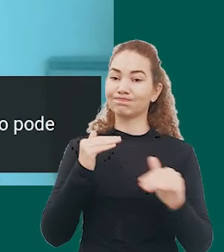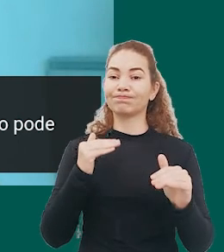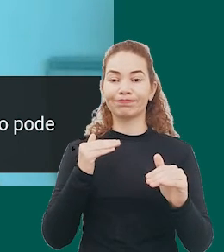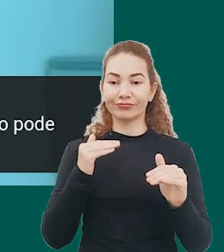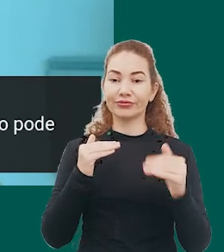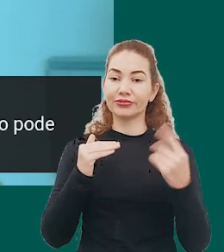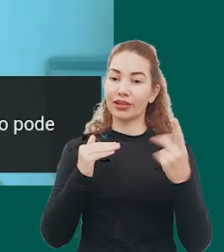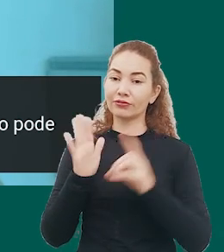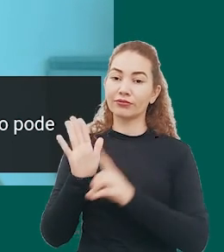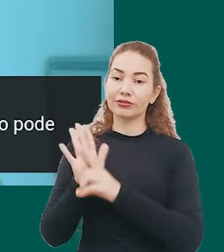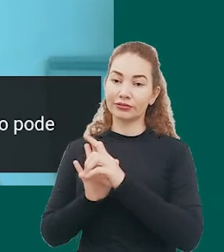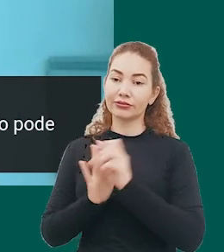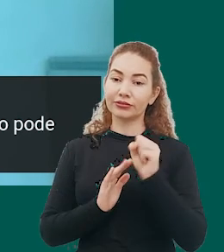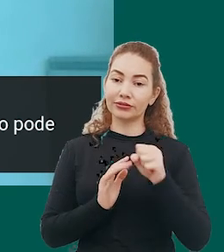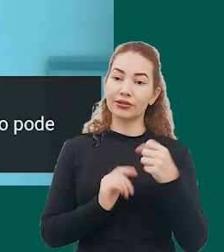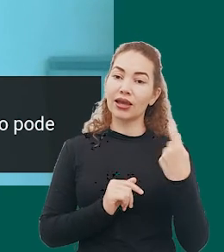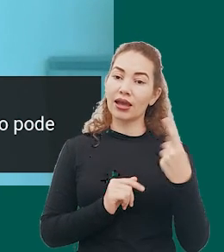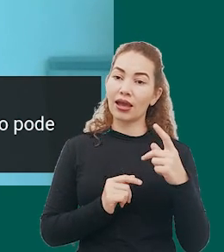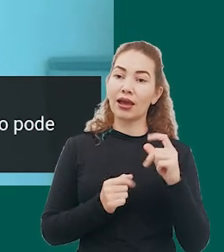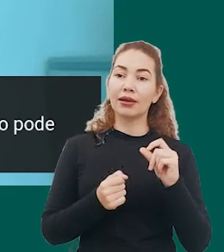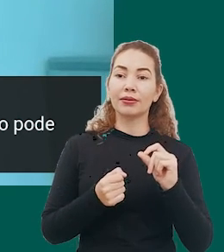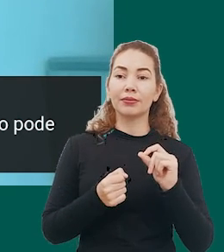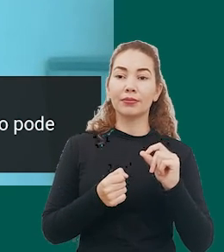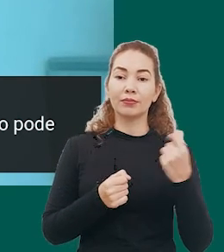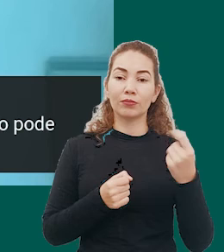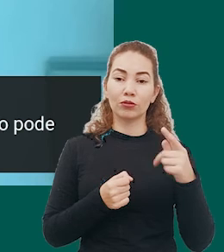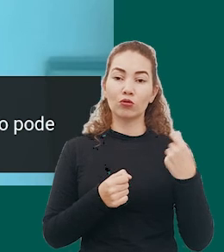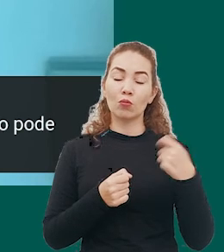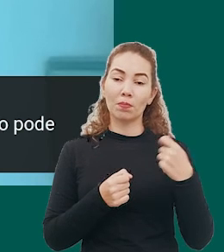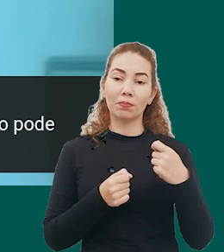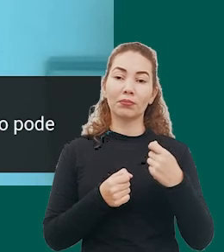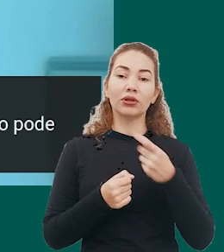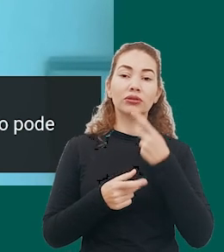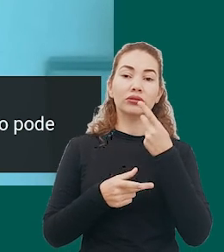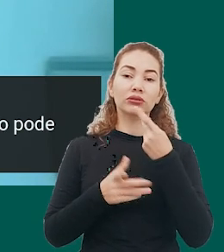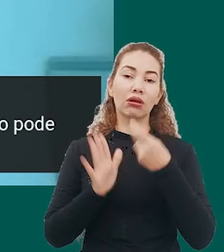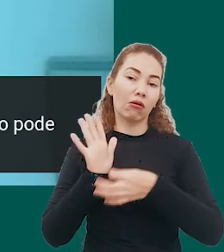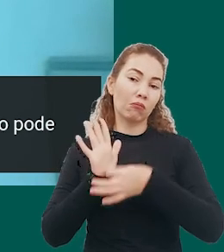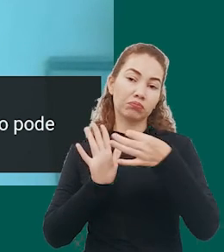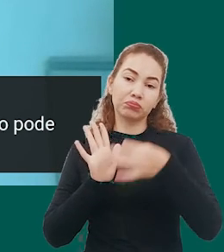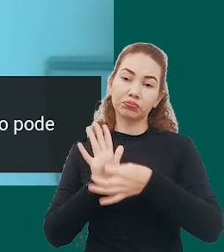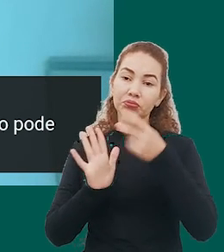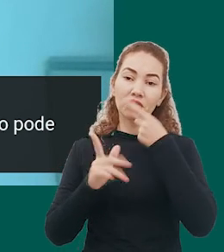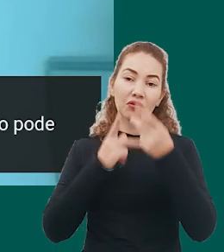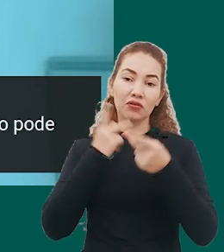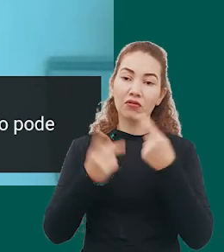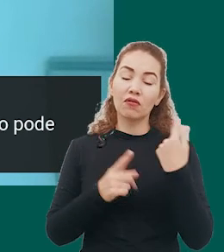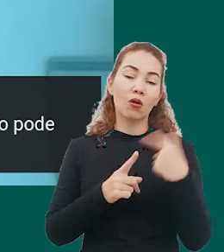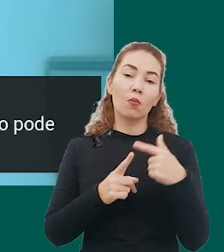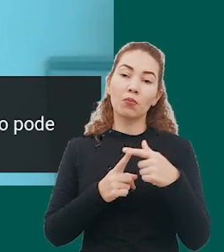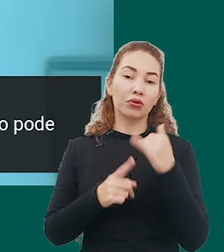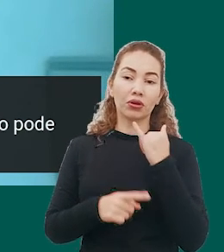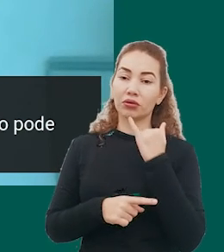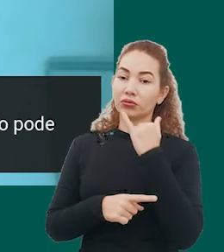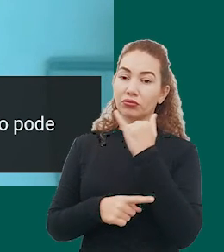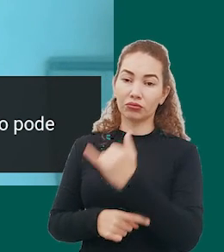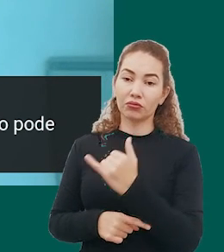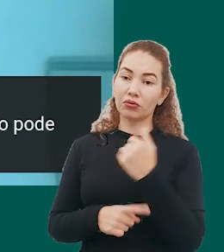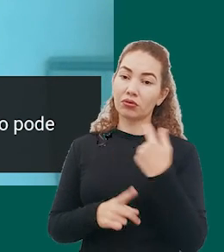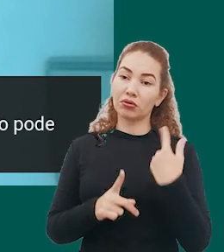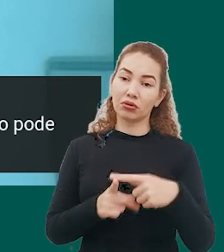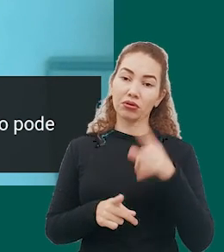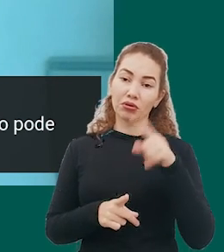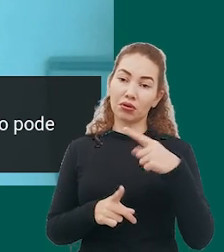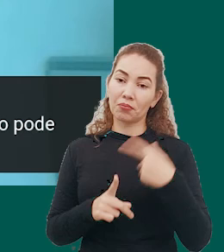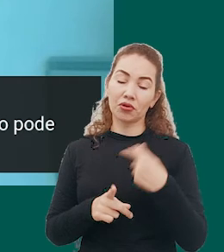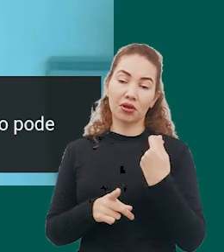declaração. Sim, daí cabe, né, tu argumentar e dizer o motivo pelo qual tu não informou, que foi pelo fato